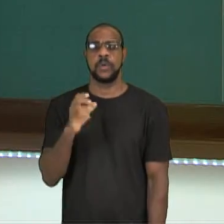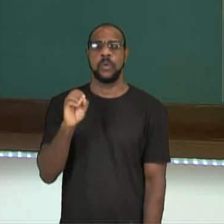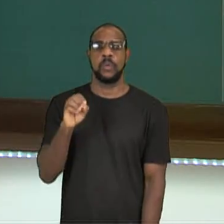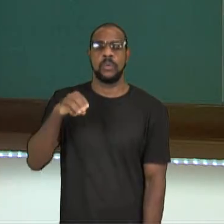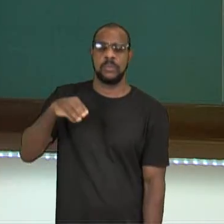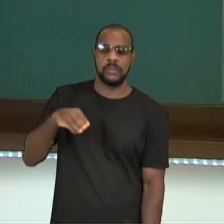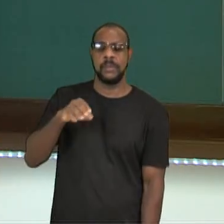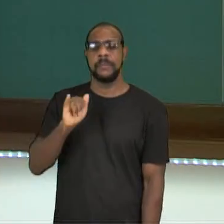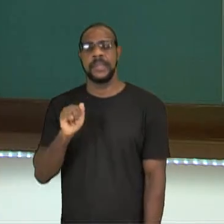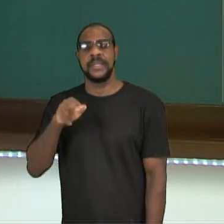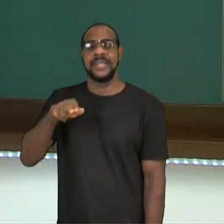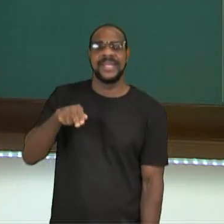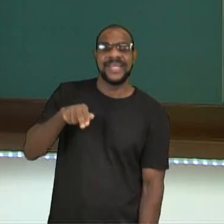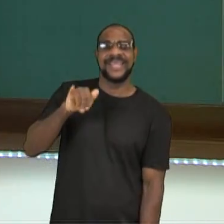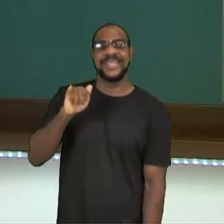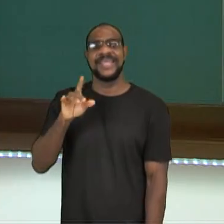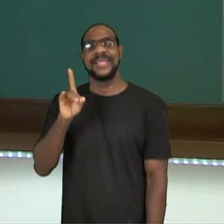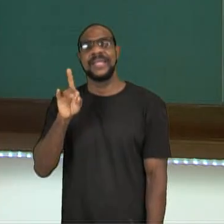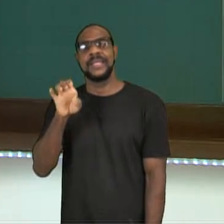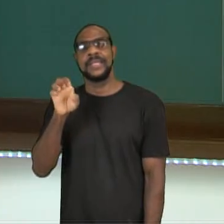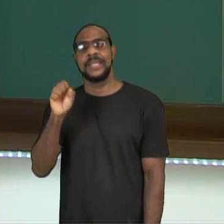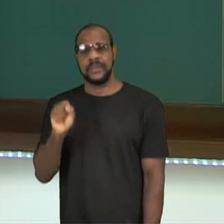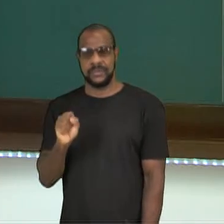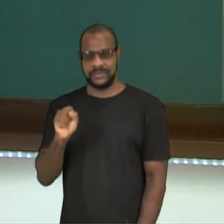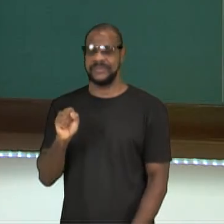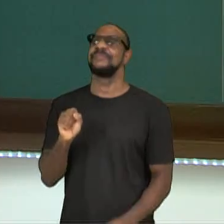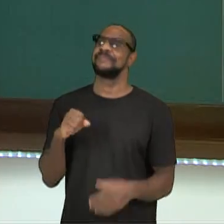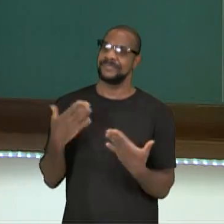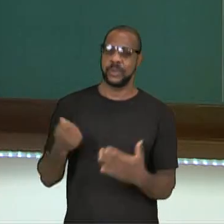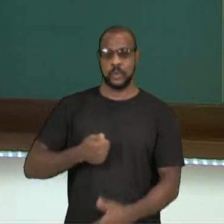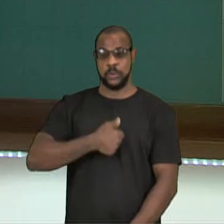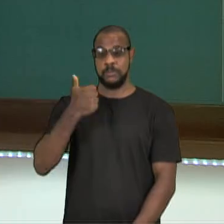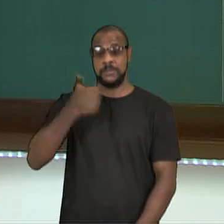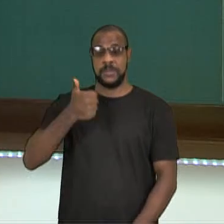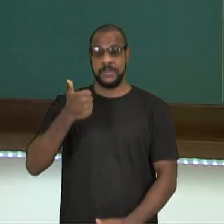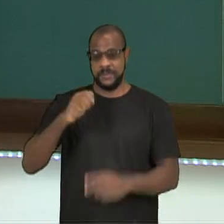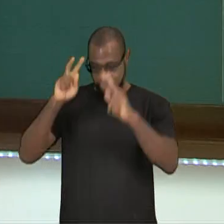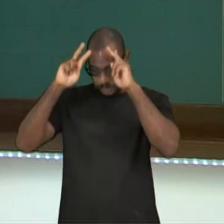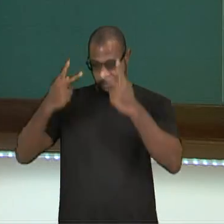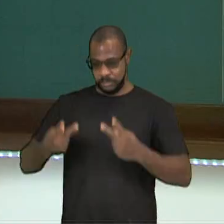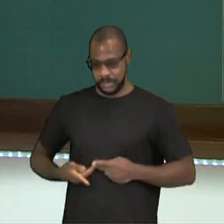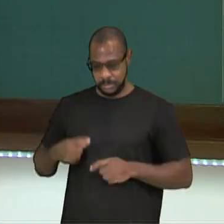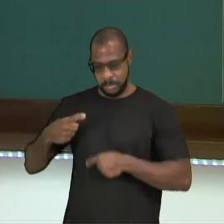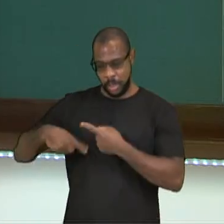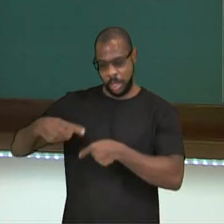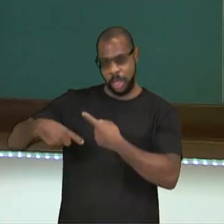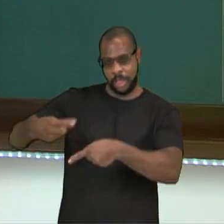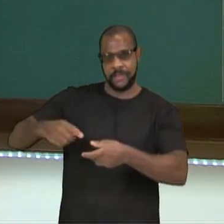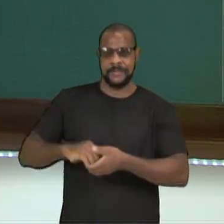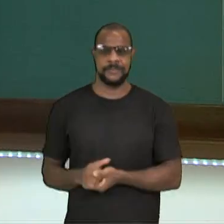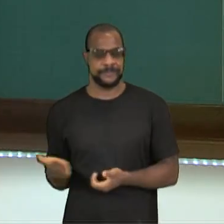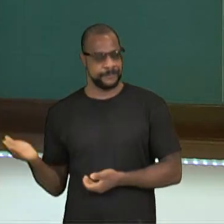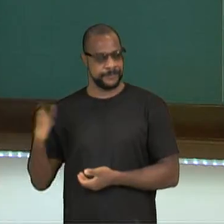humanos. Bora lá, é ciência! Aperte os cintos, dobre as mangas, embarque nessa aventura comigo.